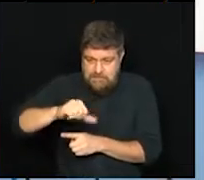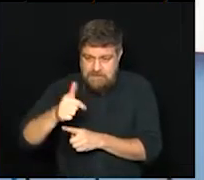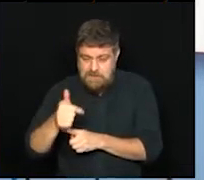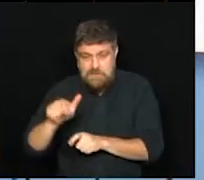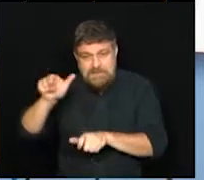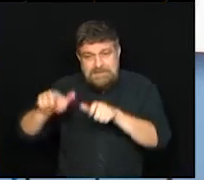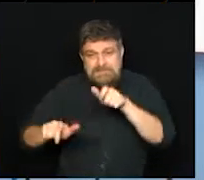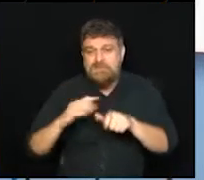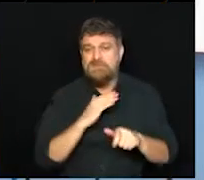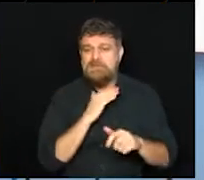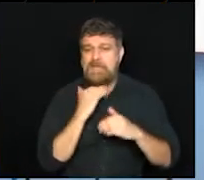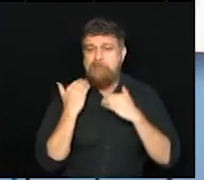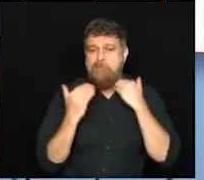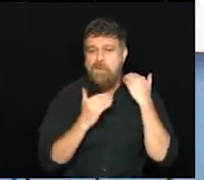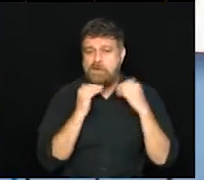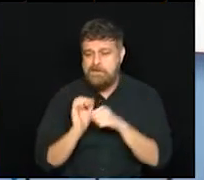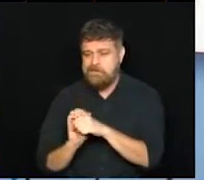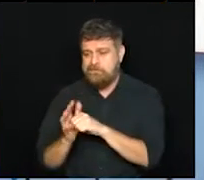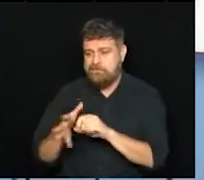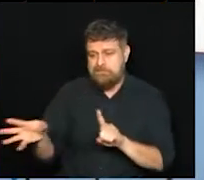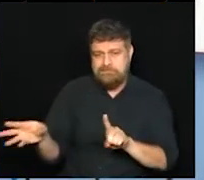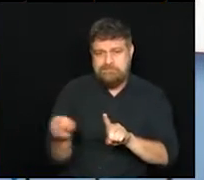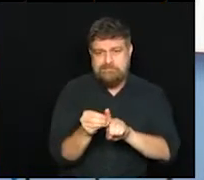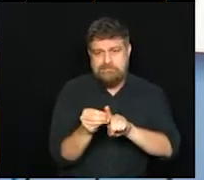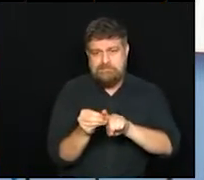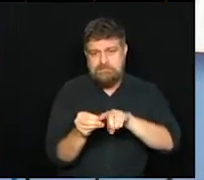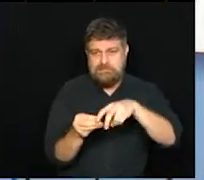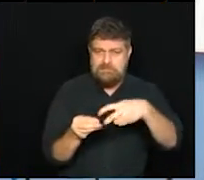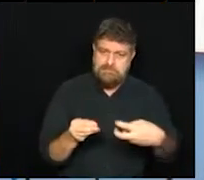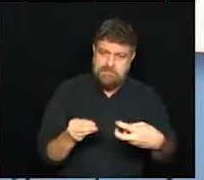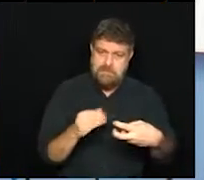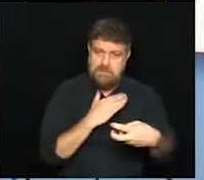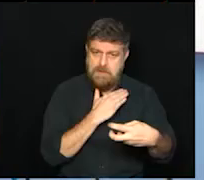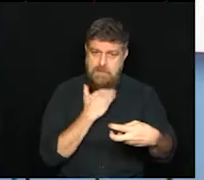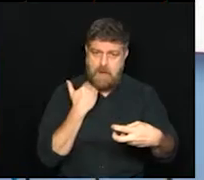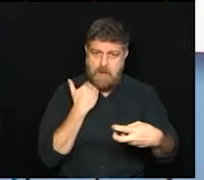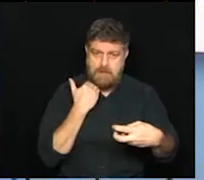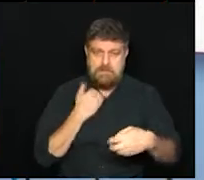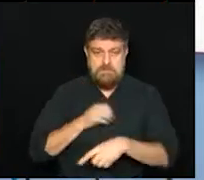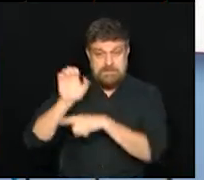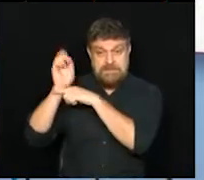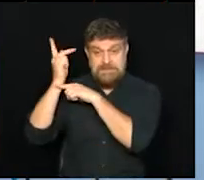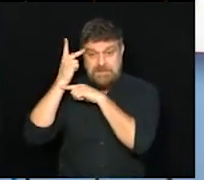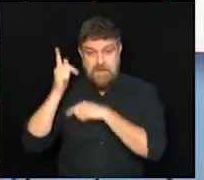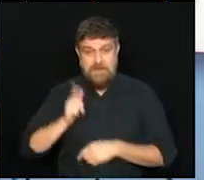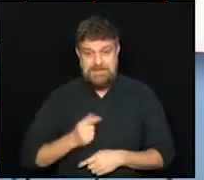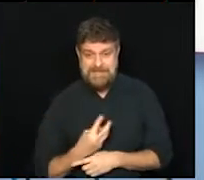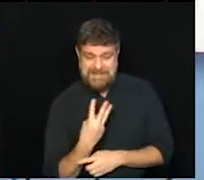526.892 óbitos devido à doença. Agora, no estado de São Paulo, são